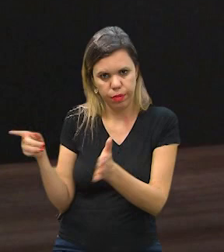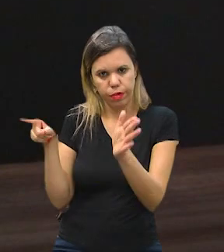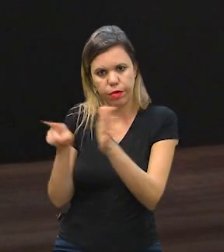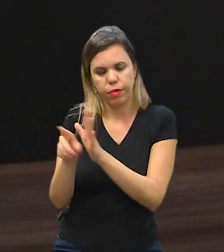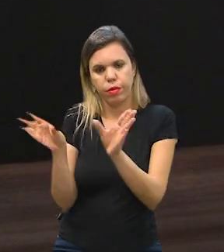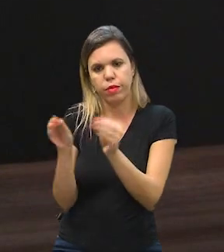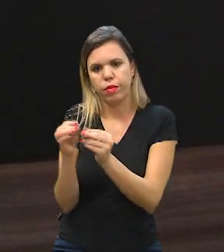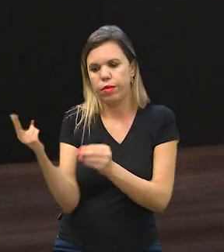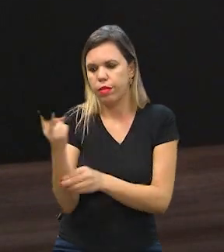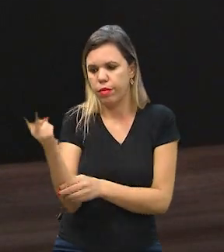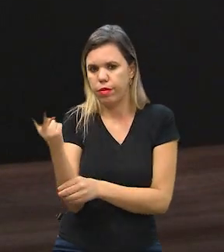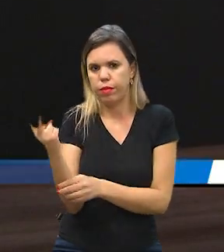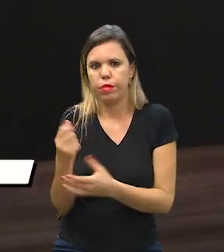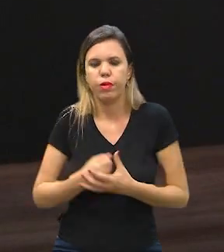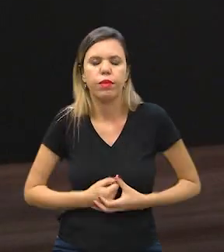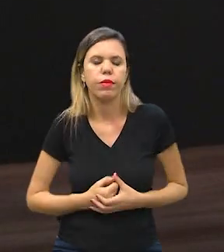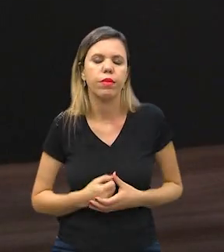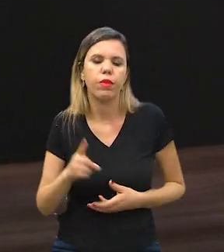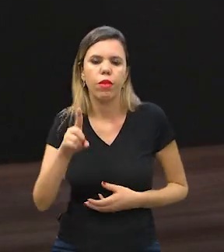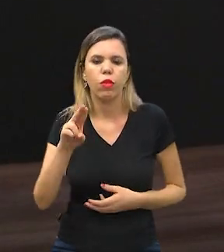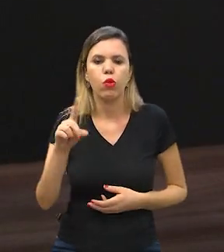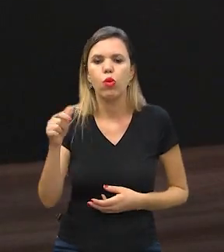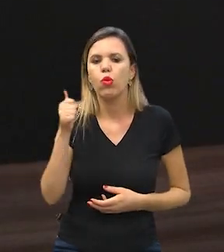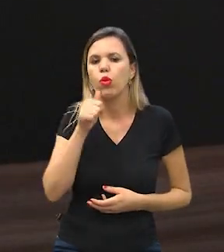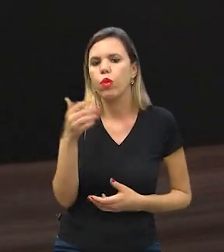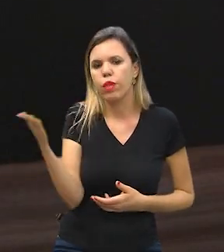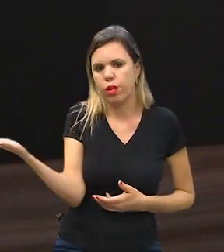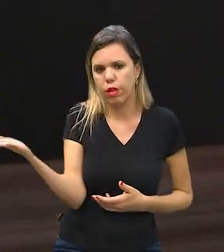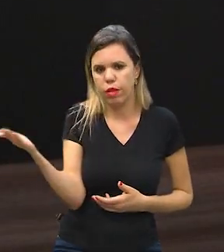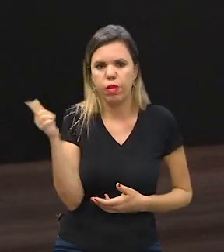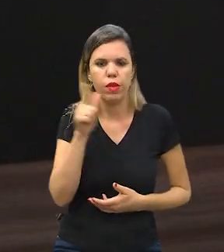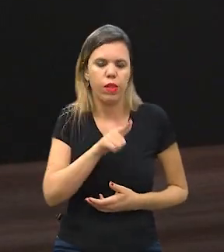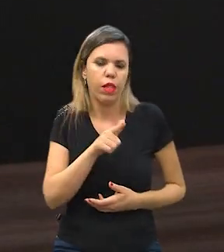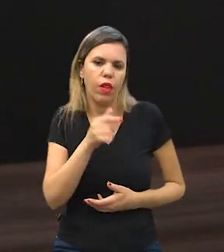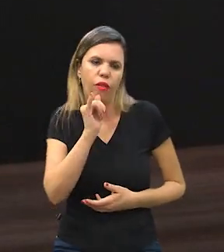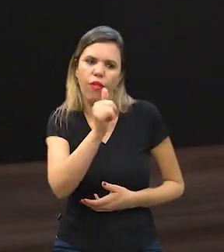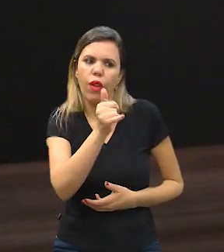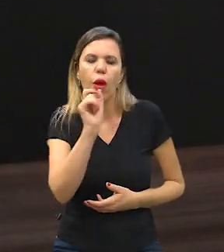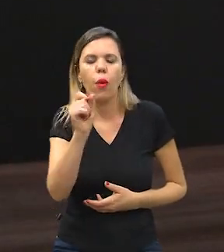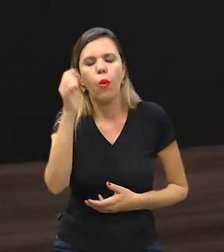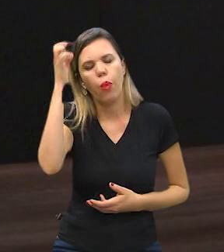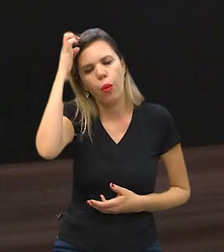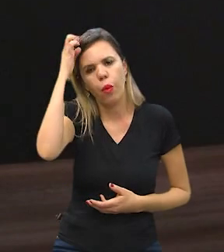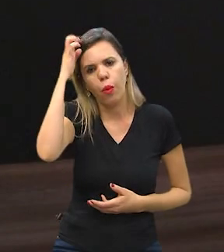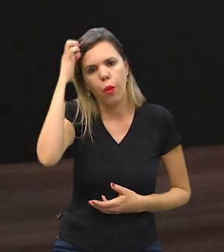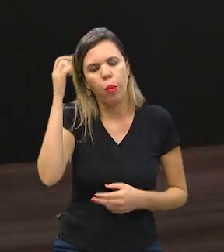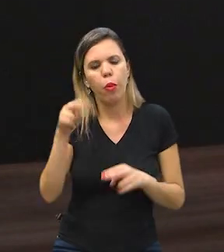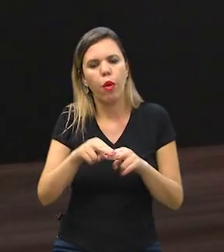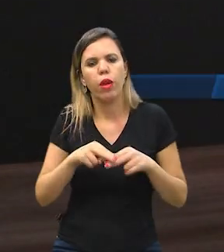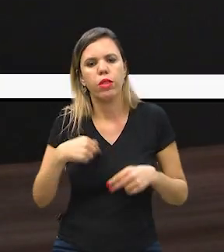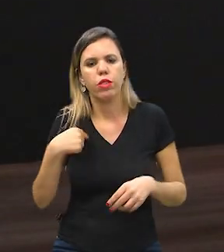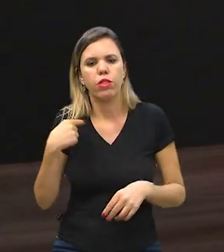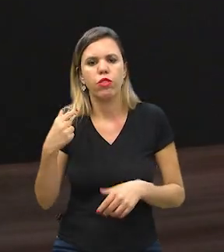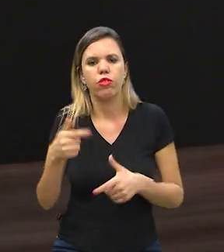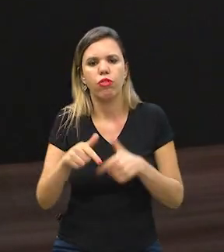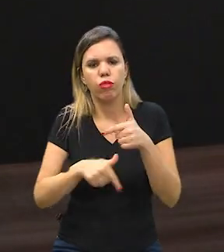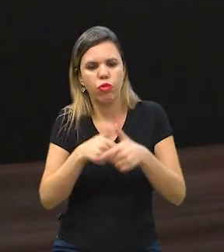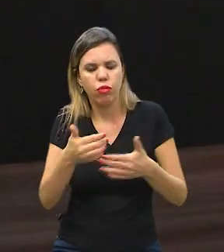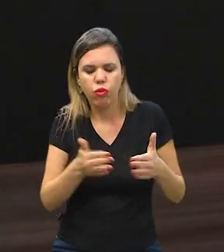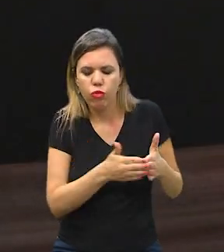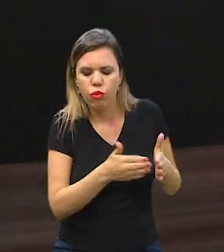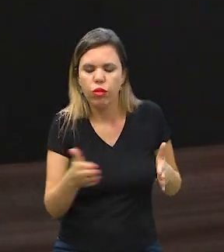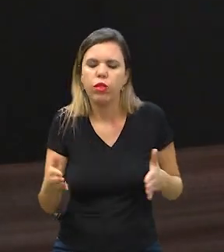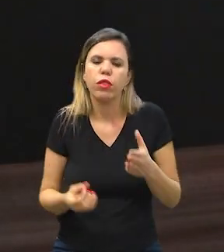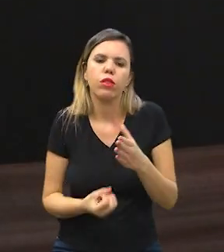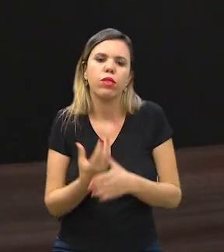a minha pergunta final para cada um é o seguinte, Duda, a gente consegue dizer que, até porque a gente vem desse